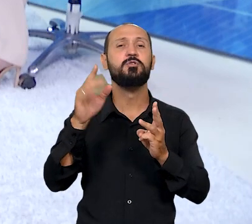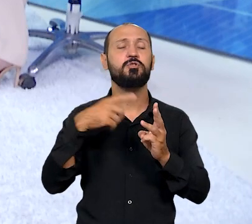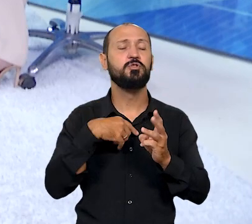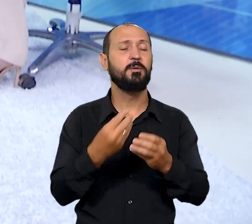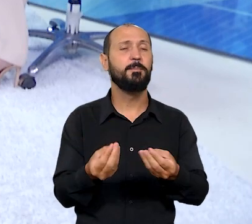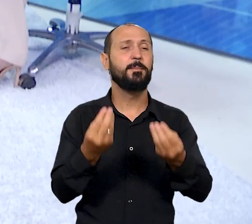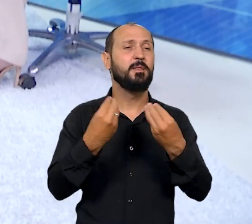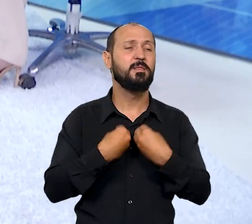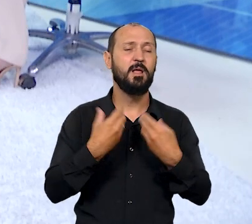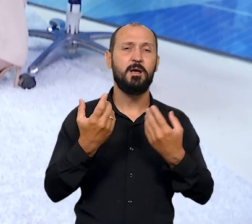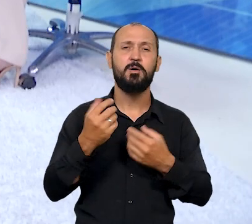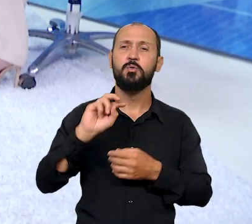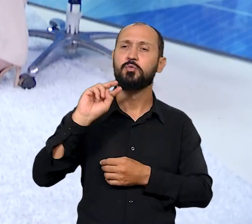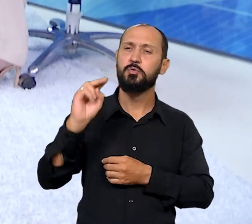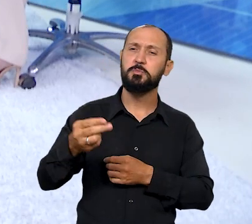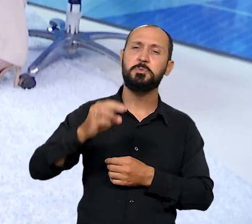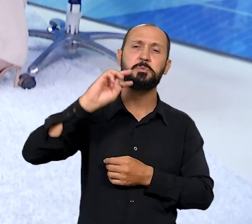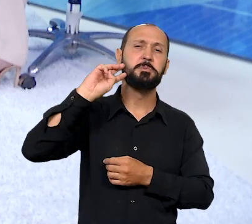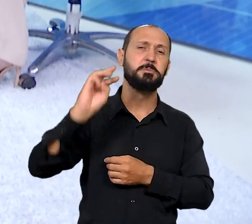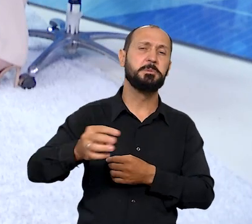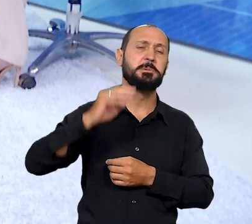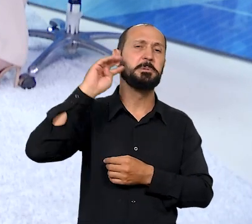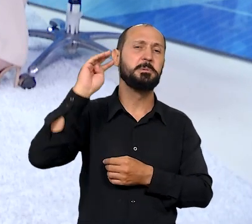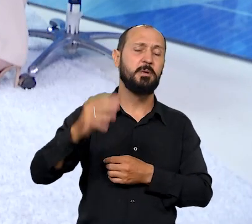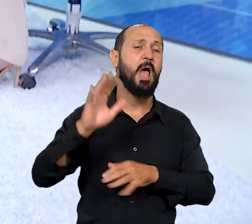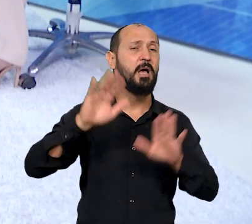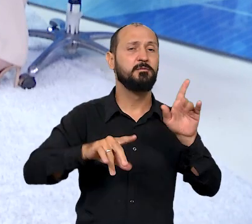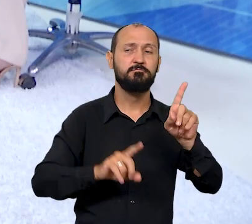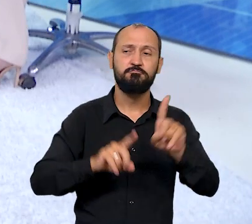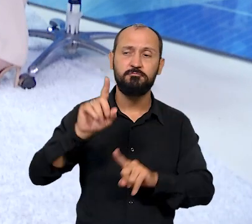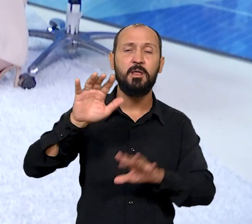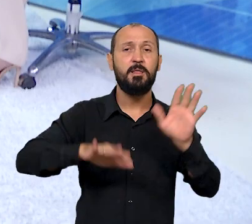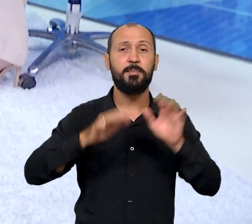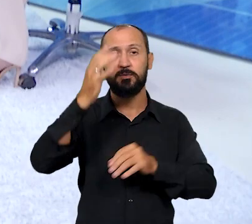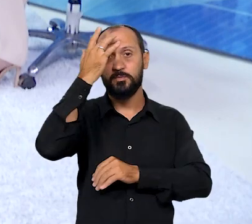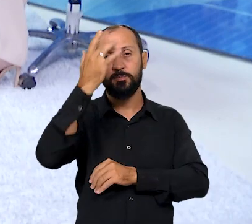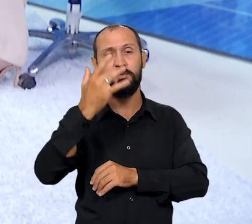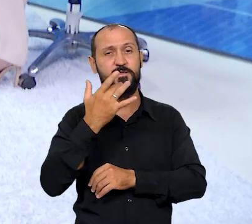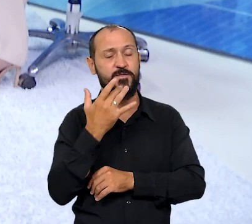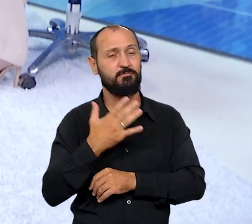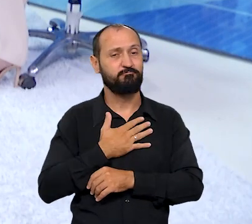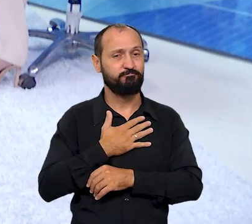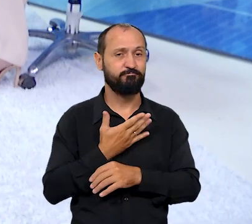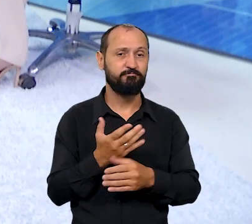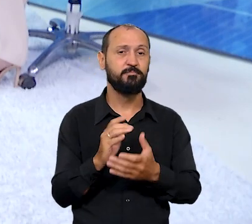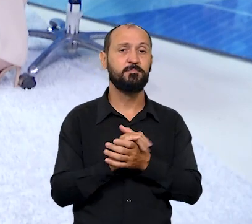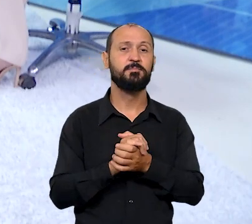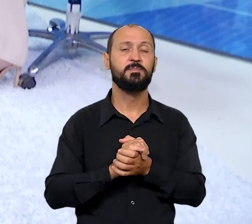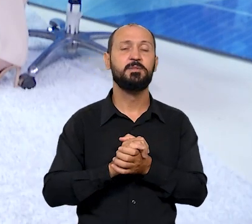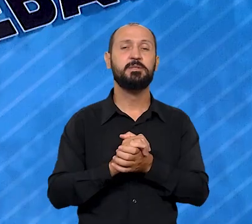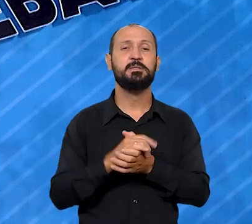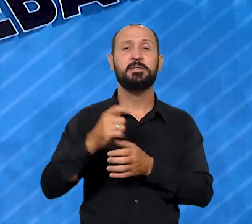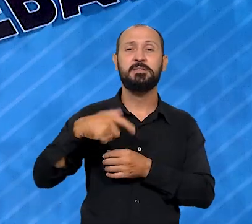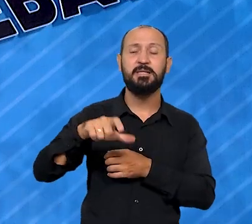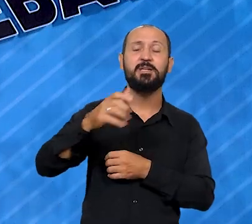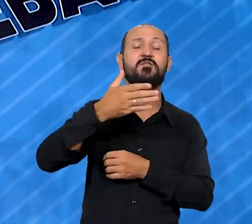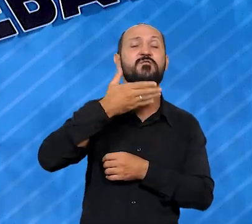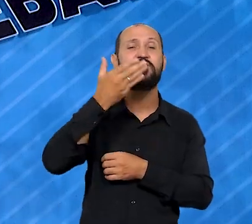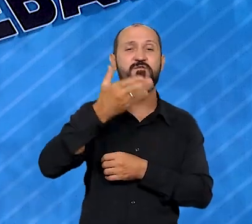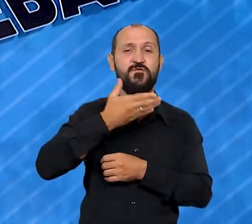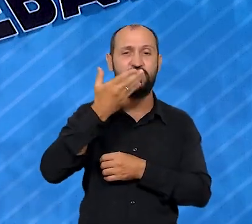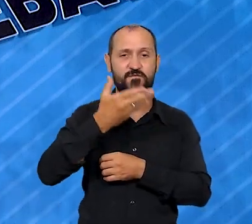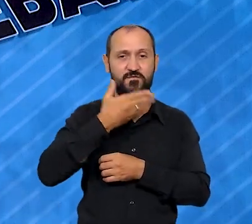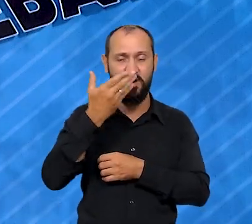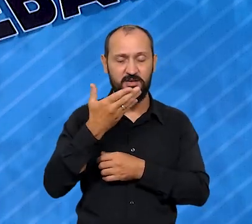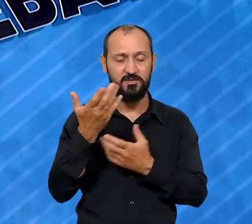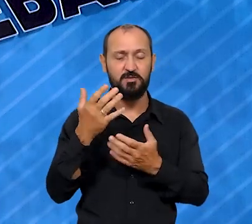conta virtual, eles já te oferecem ali 2 mil, 5 mil, às vezes até mais, de acordo com o seu perfil de movimentação. E esse